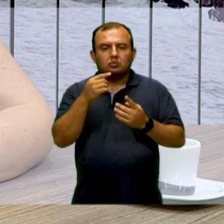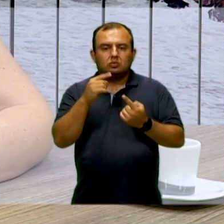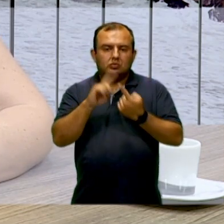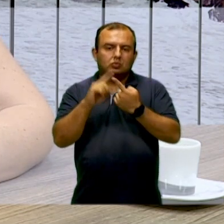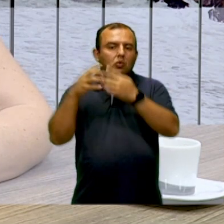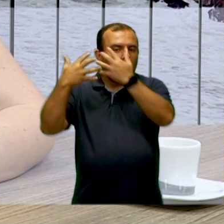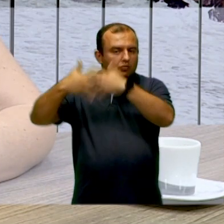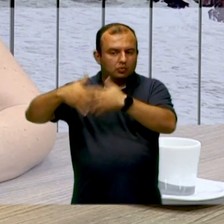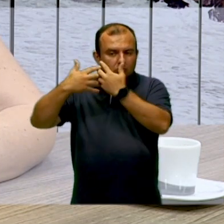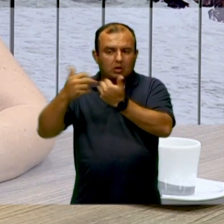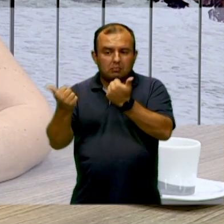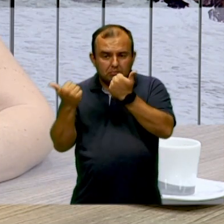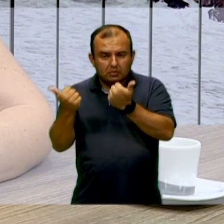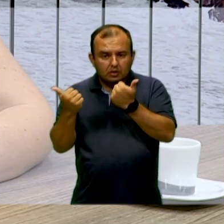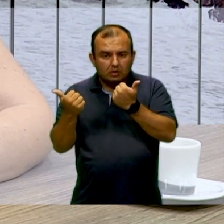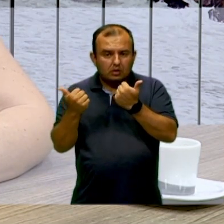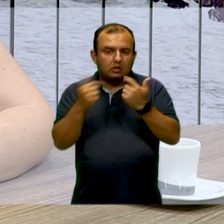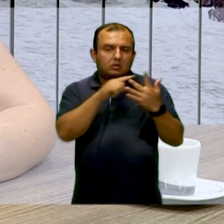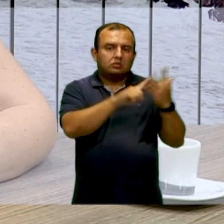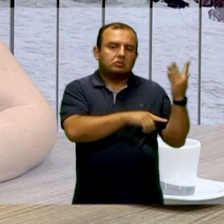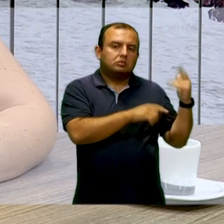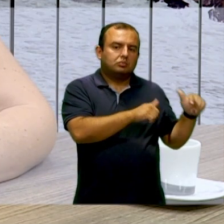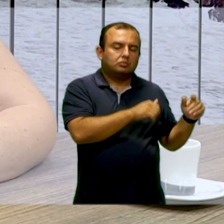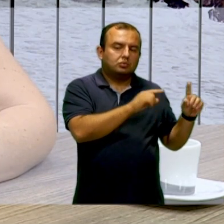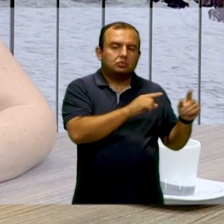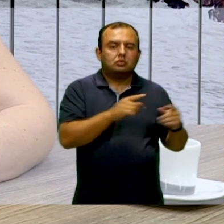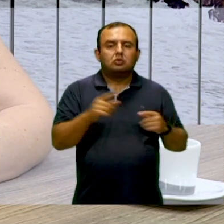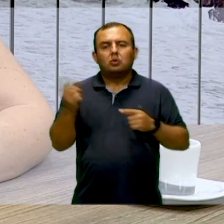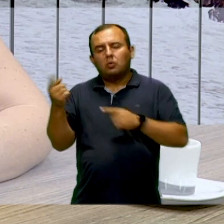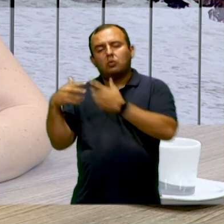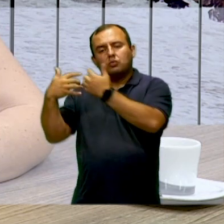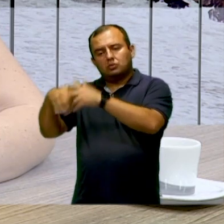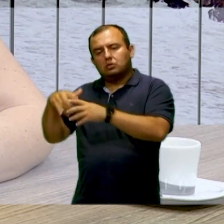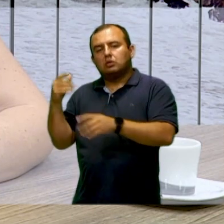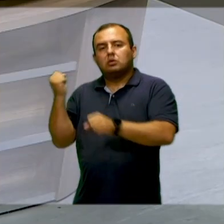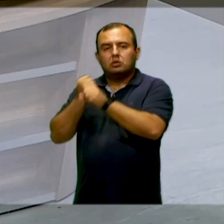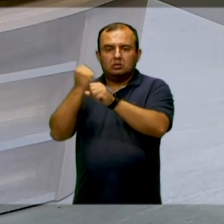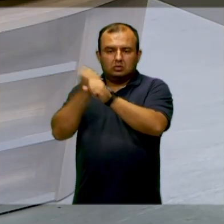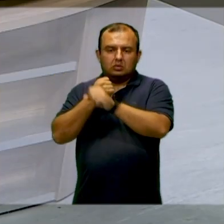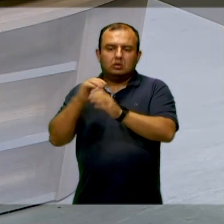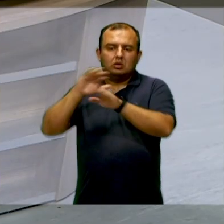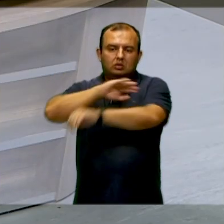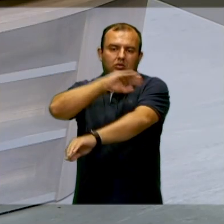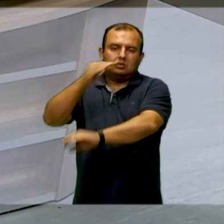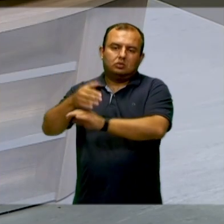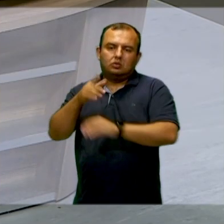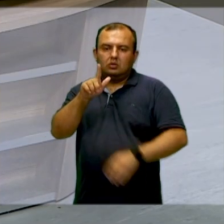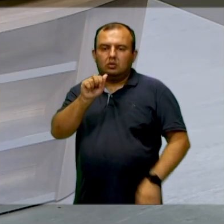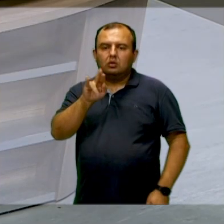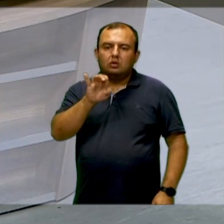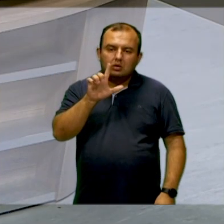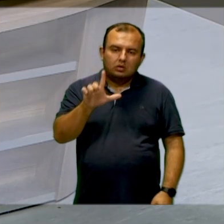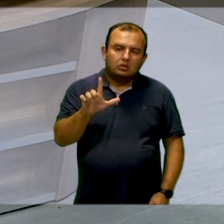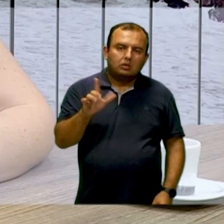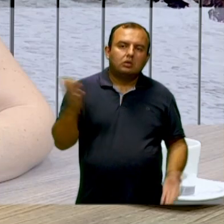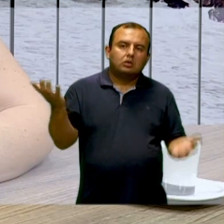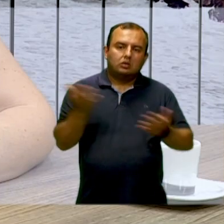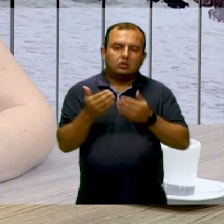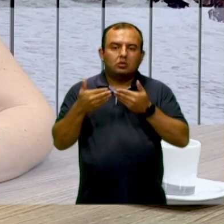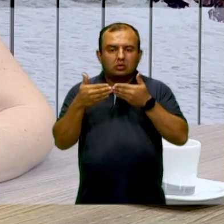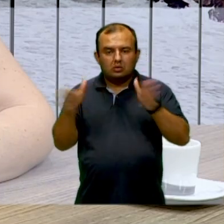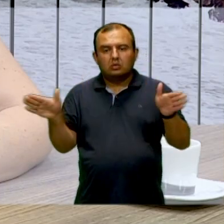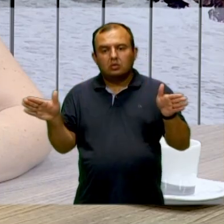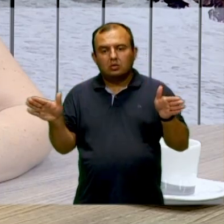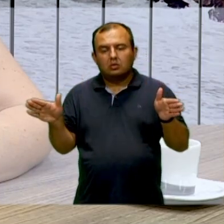um funcionar e ainda funcionar fazendo obra enquanto as pessoas treinam, é complicado, né? Que o Gabriel Colares está assim, né? O Gabriel Colares hoje está